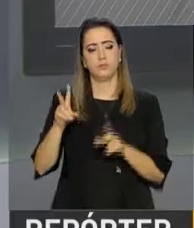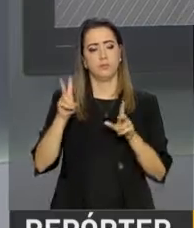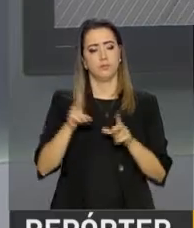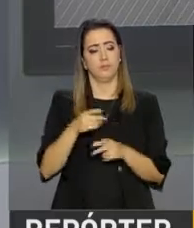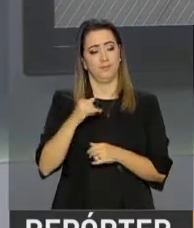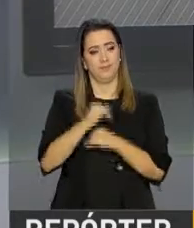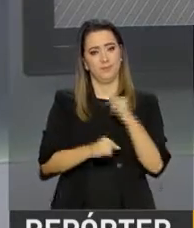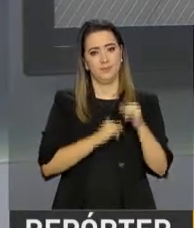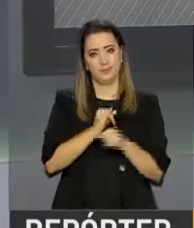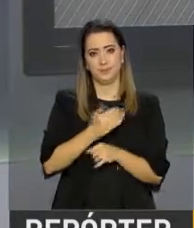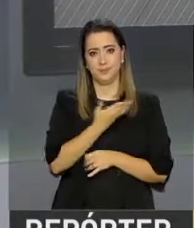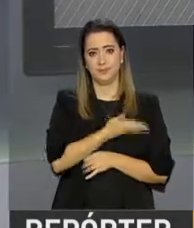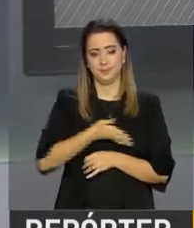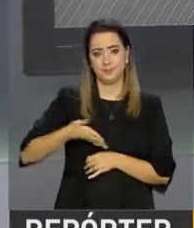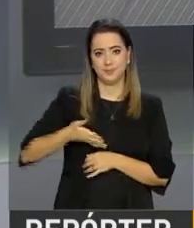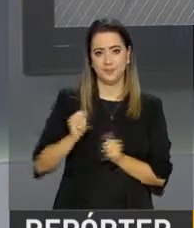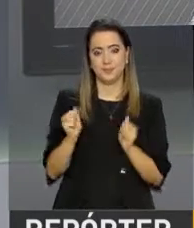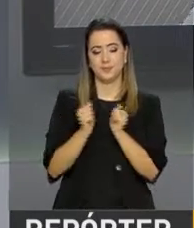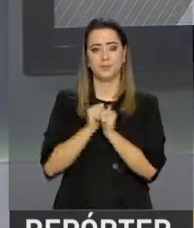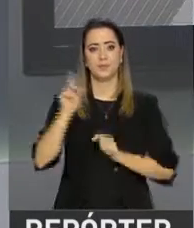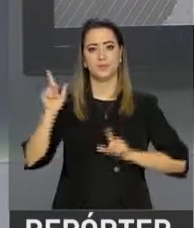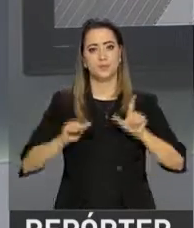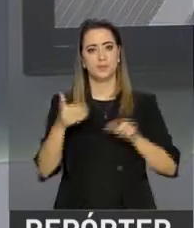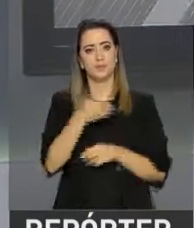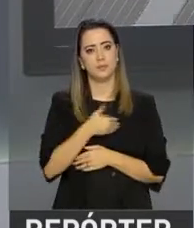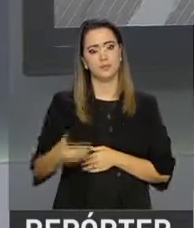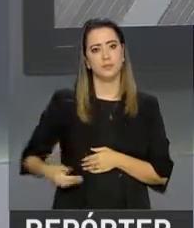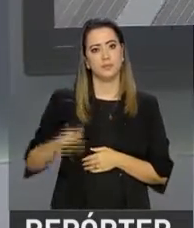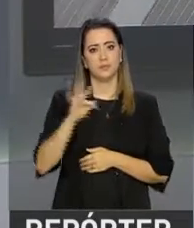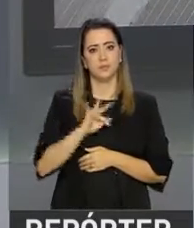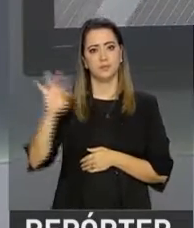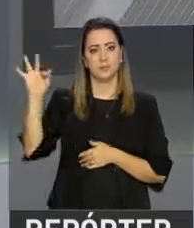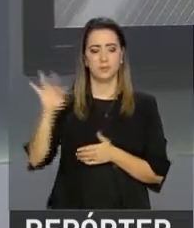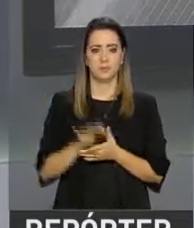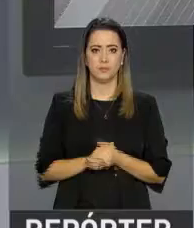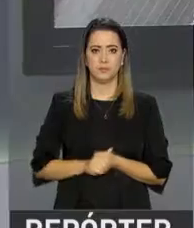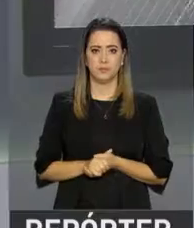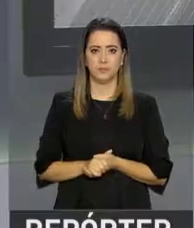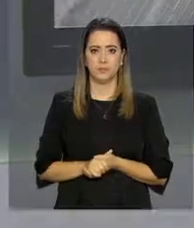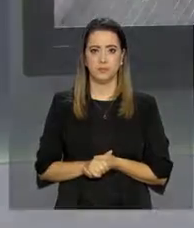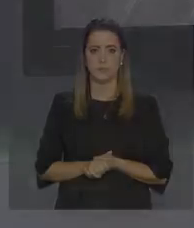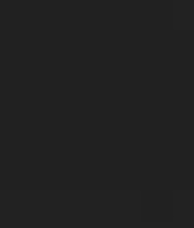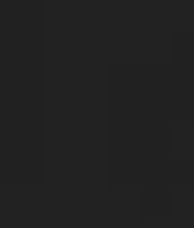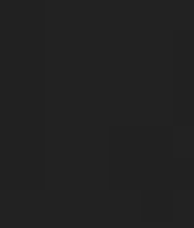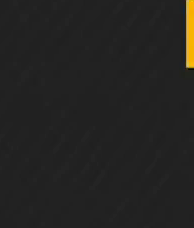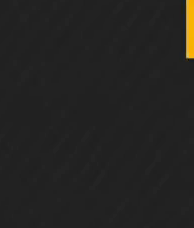da NBR na internet. Continue com a gente na NBR, a TV do Governo Federal.